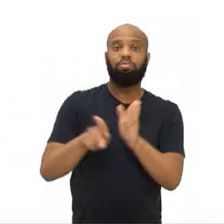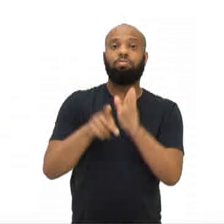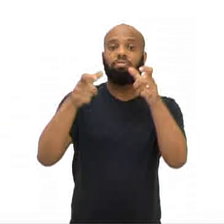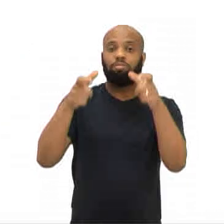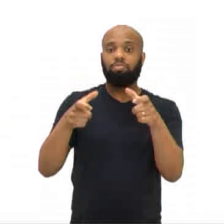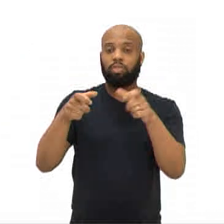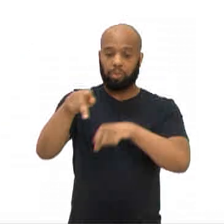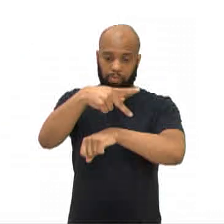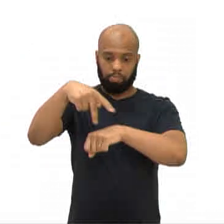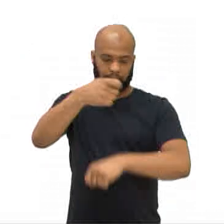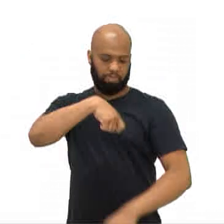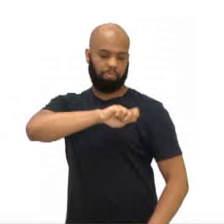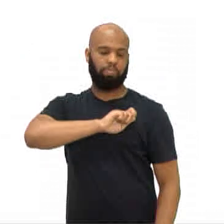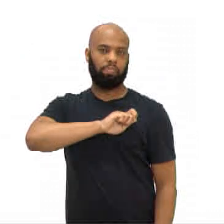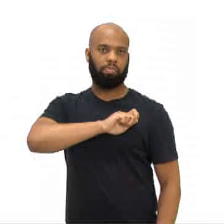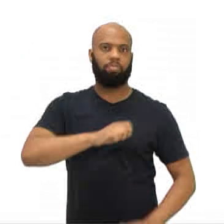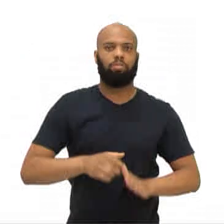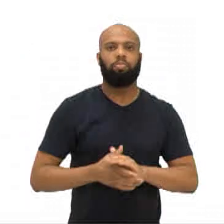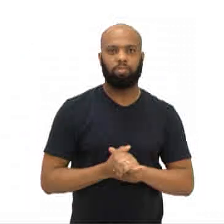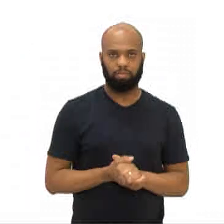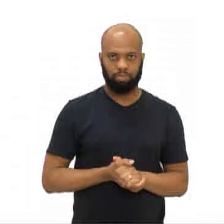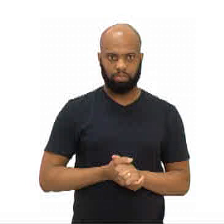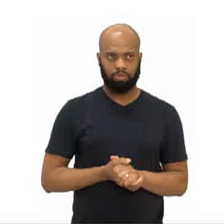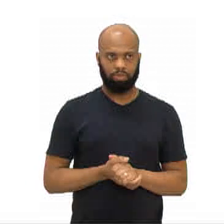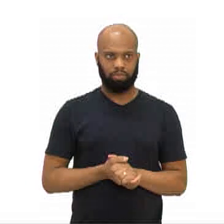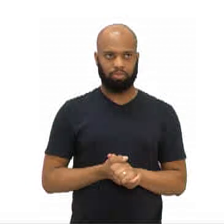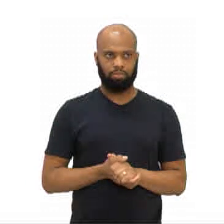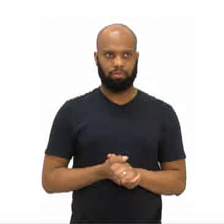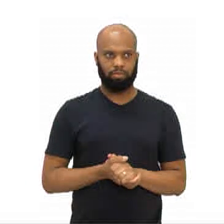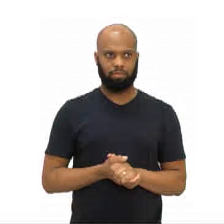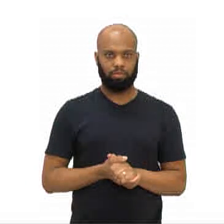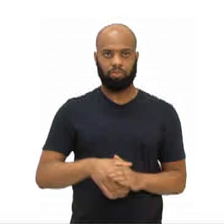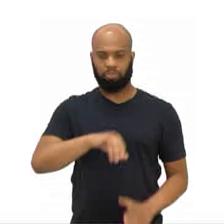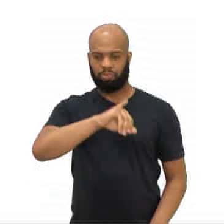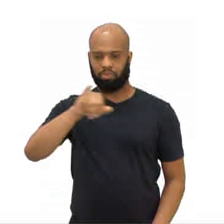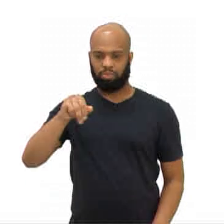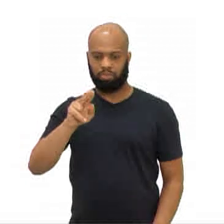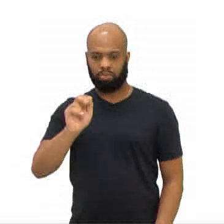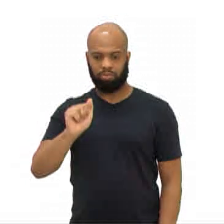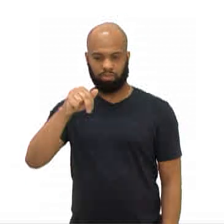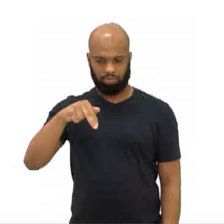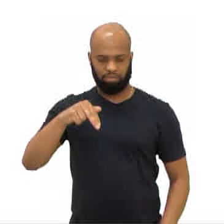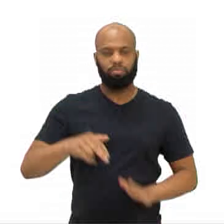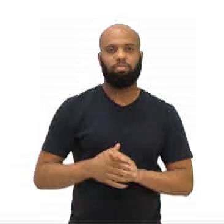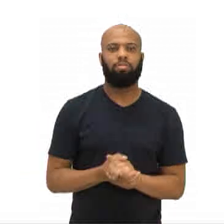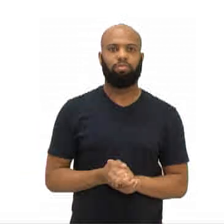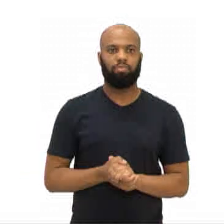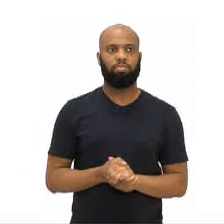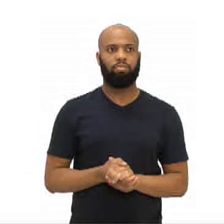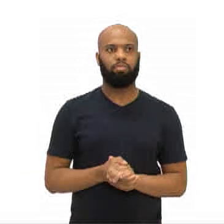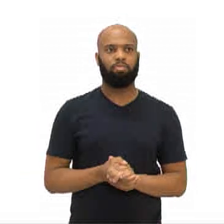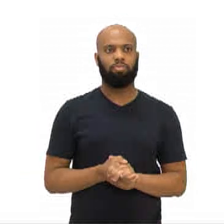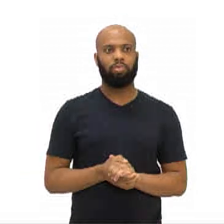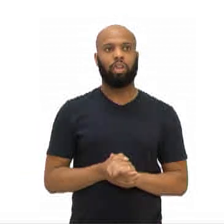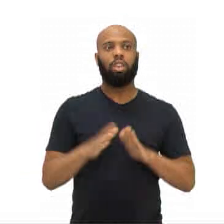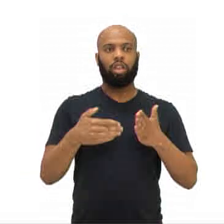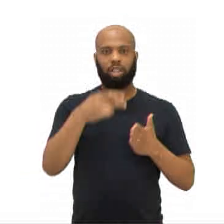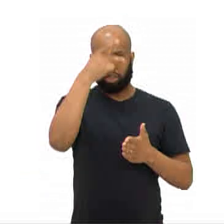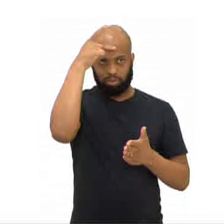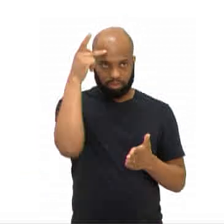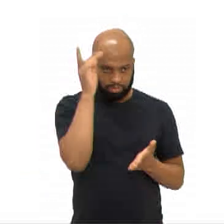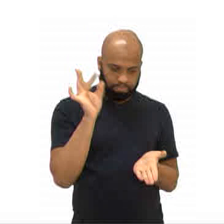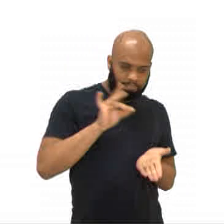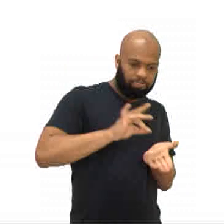da Espanha. Juan Alfredo é o nome, ¿sí? Ele seguinte, então o oficial, que é o